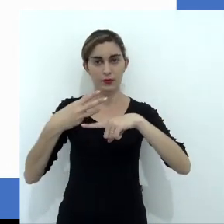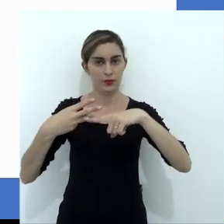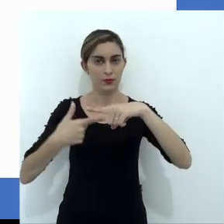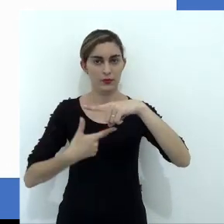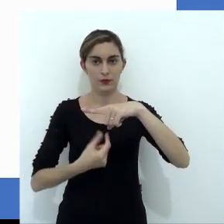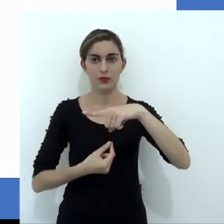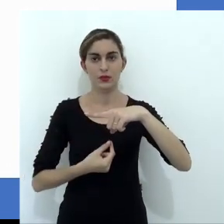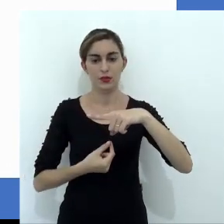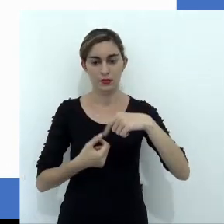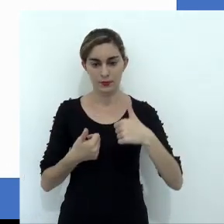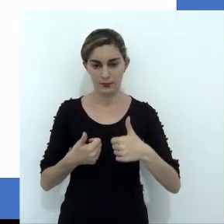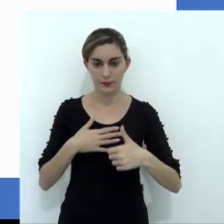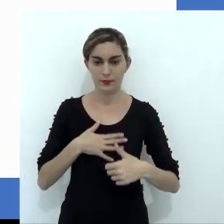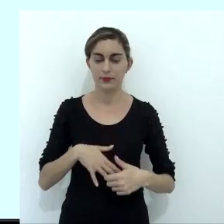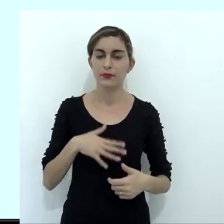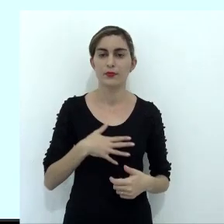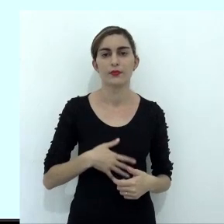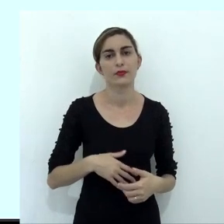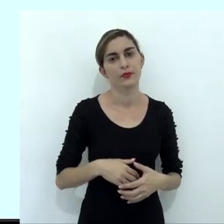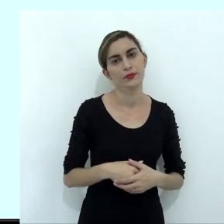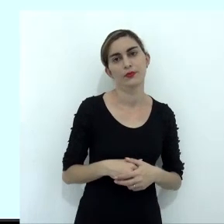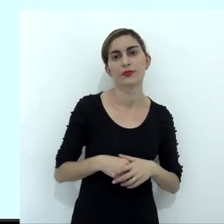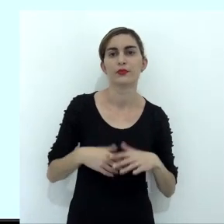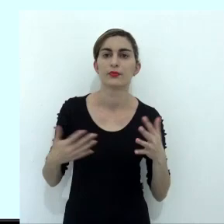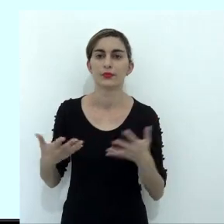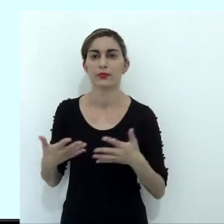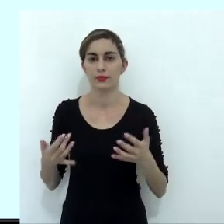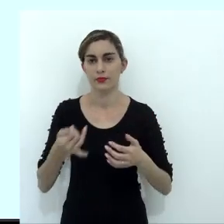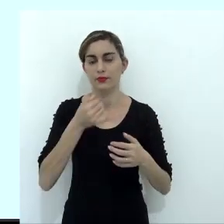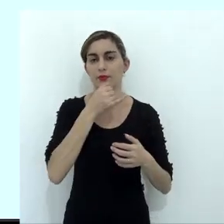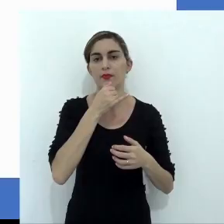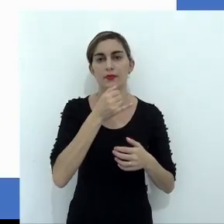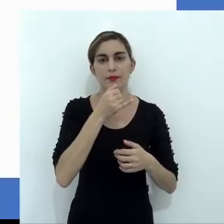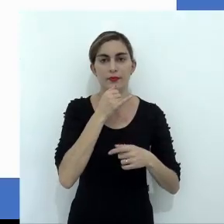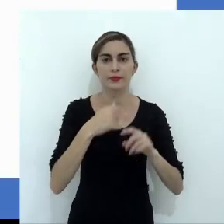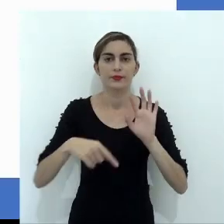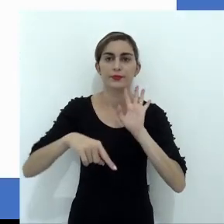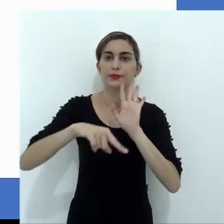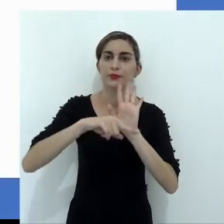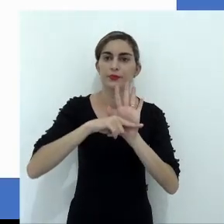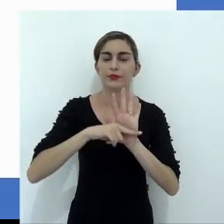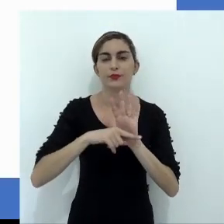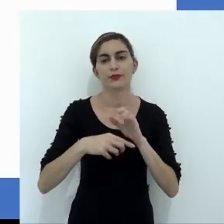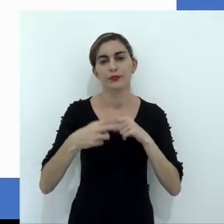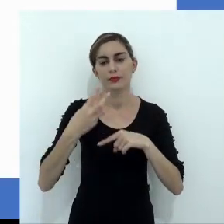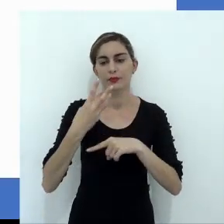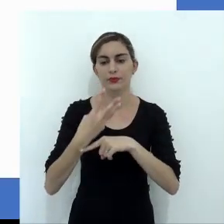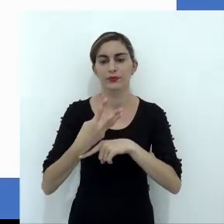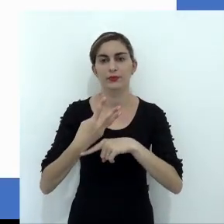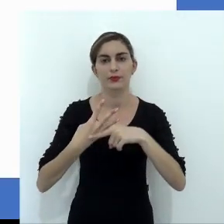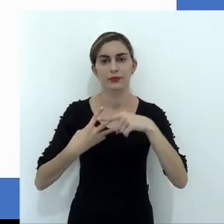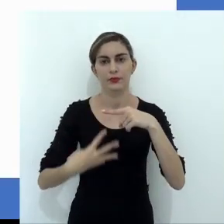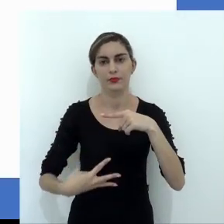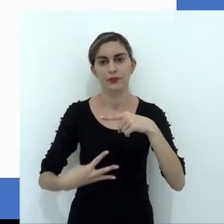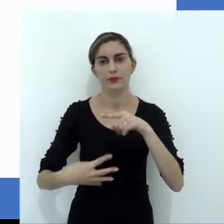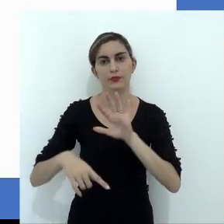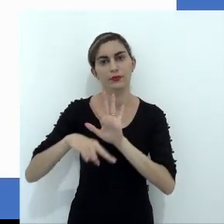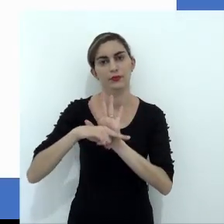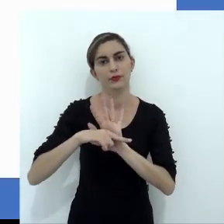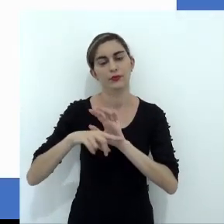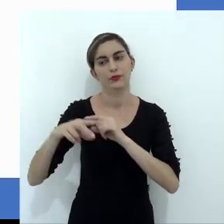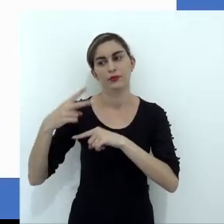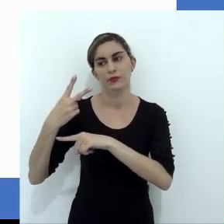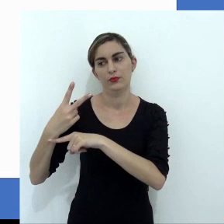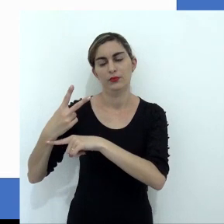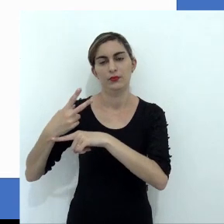23 vinteavos. Tranquilo? Bom, vamos por exemplo agora da subtração. Ó. 3 quartos menos 2 quintos. Você